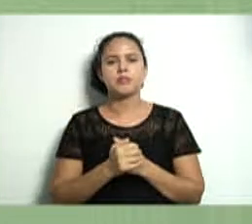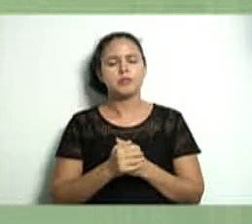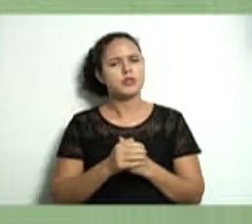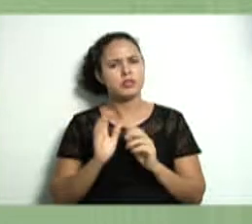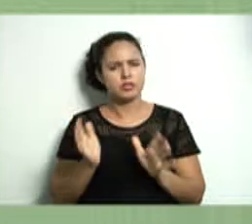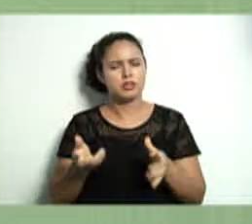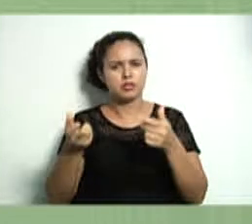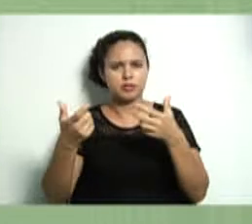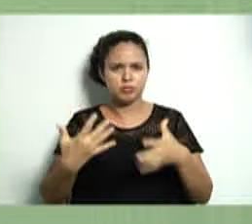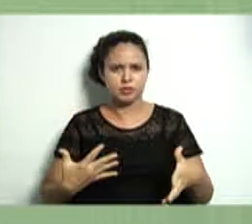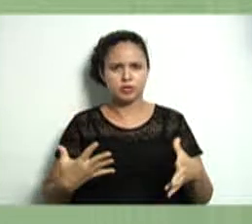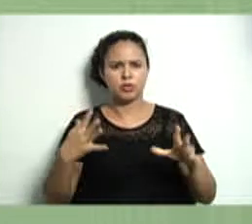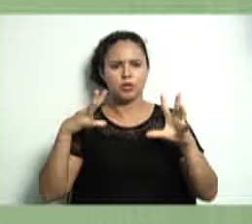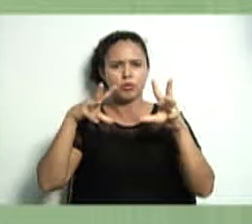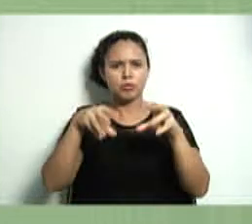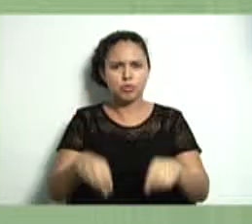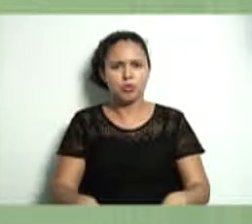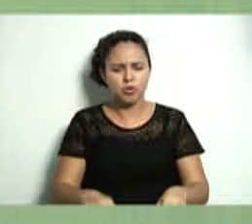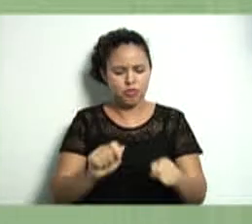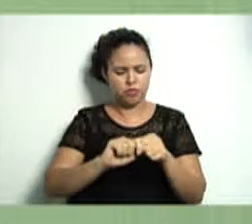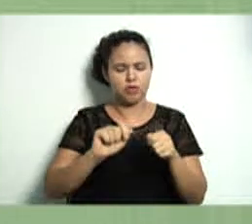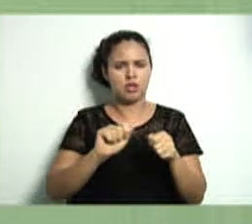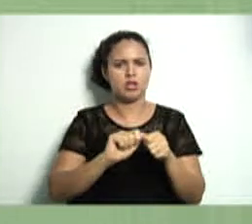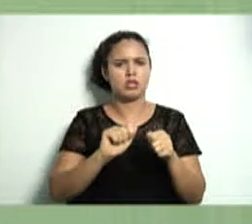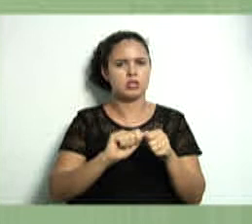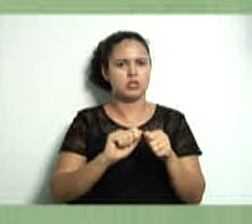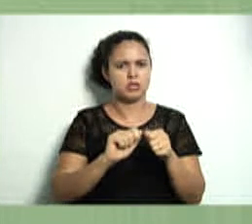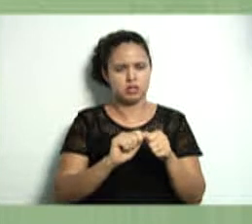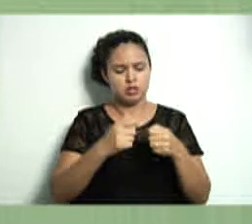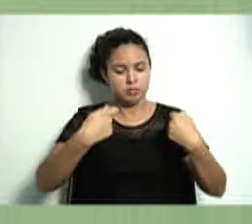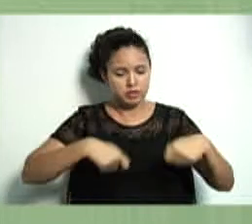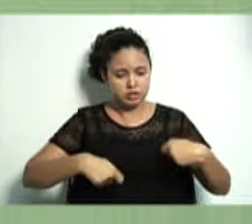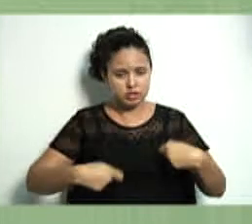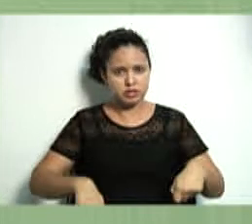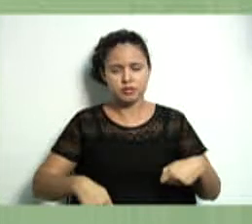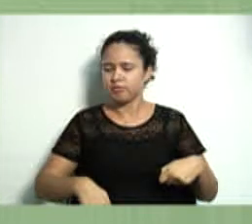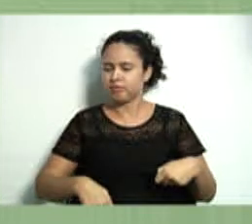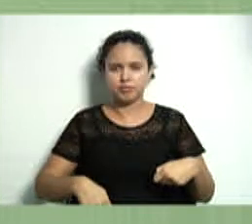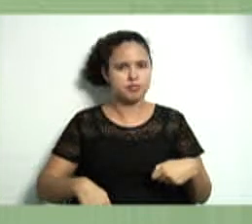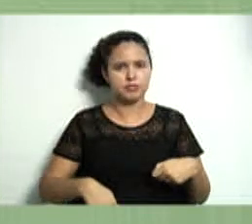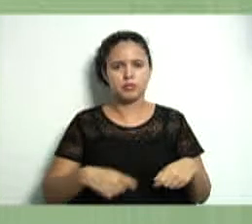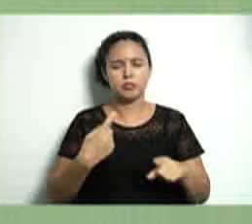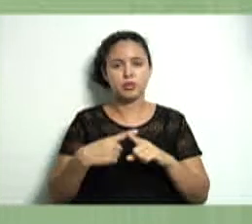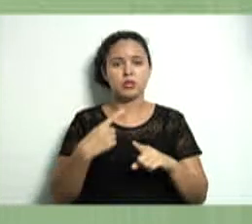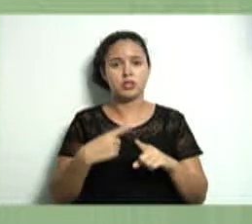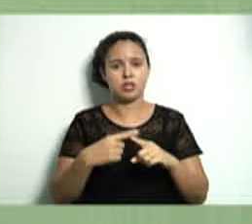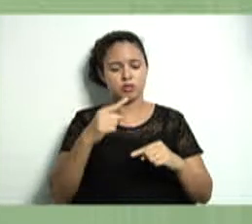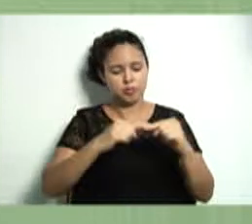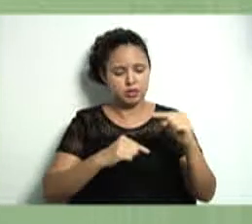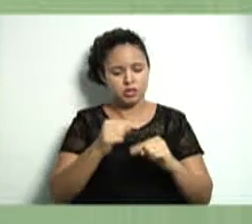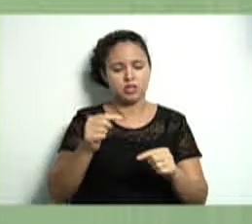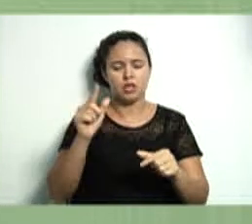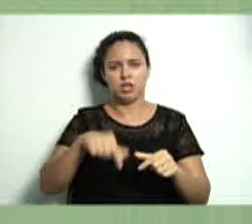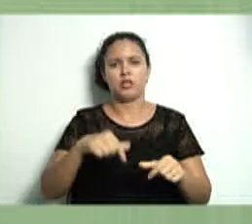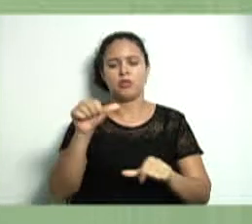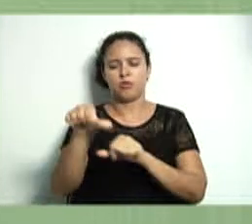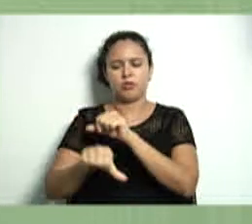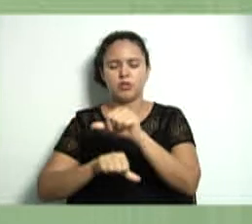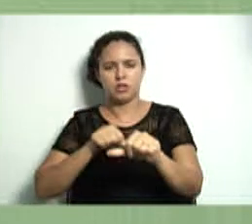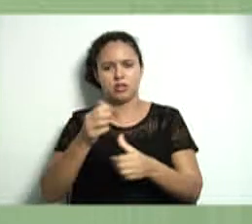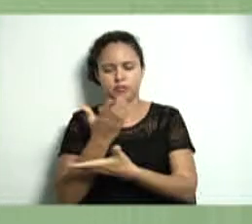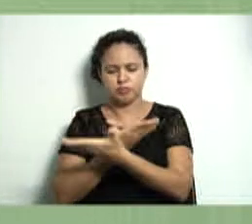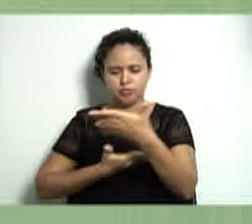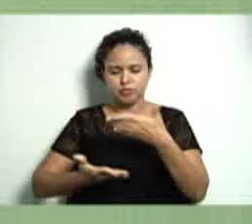não produzem todos os bens de que necessitam. Por quê? Porque esses bens, eles são trocados pelo seu valor de